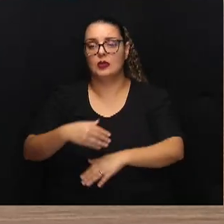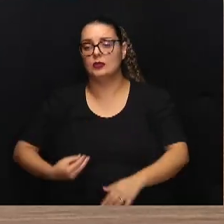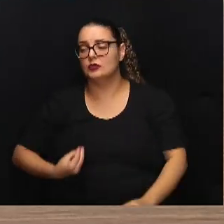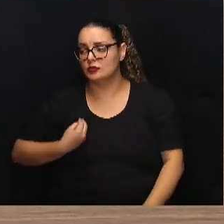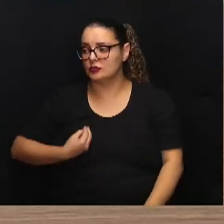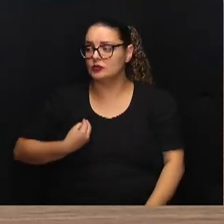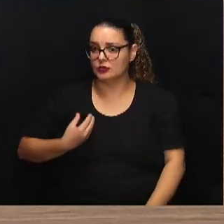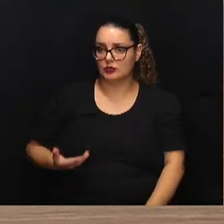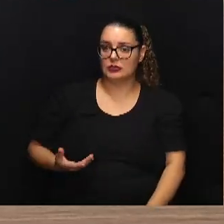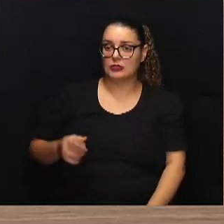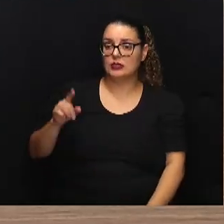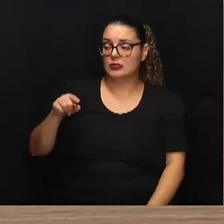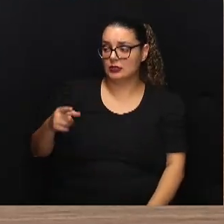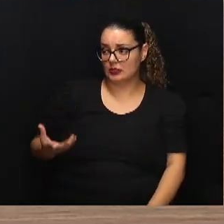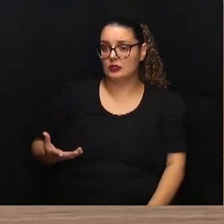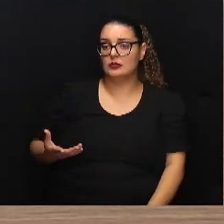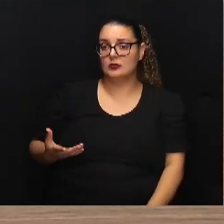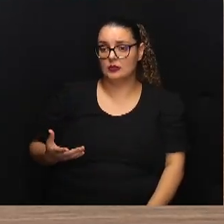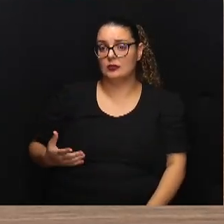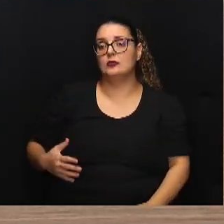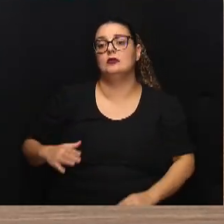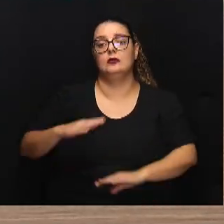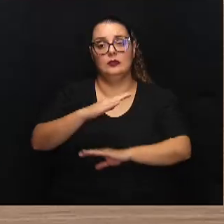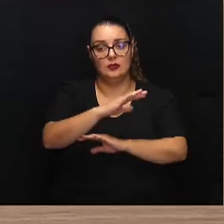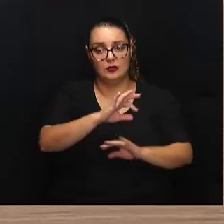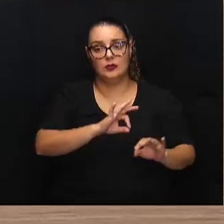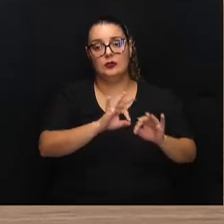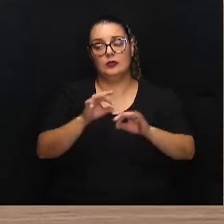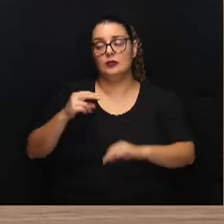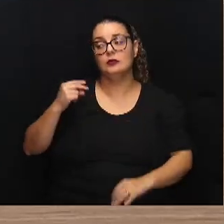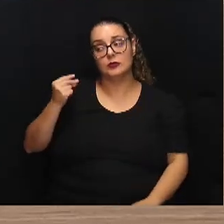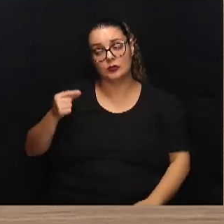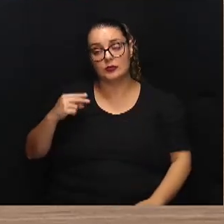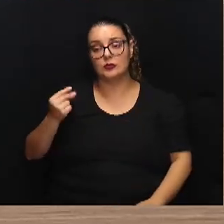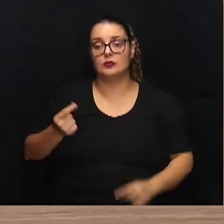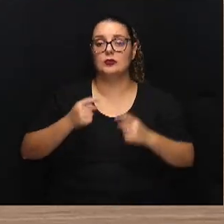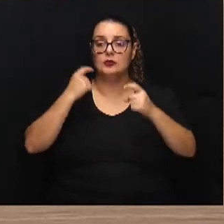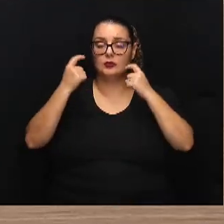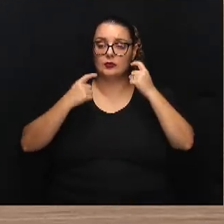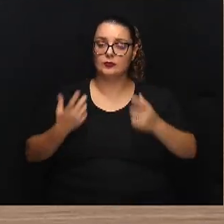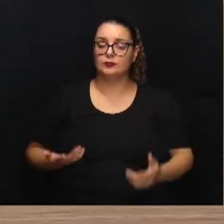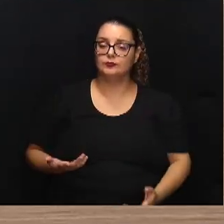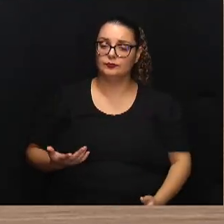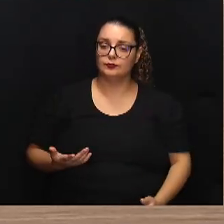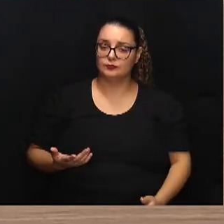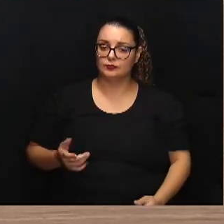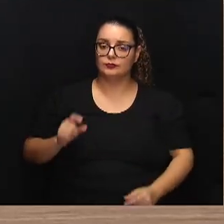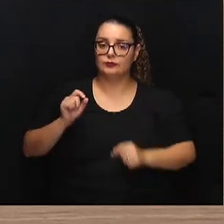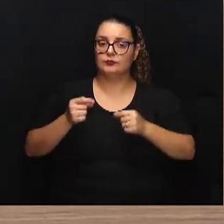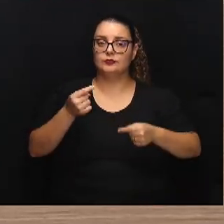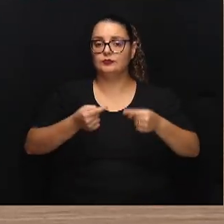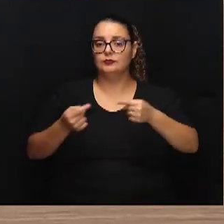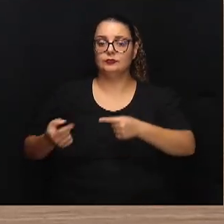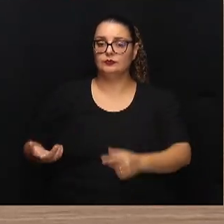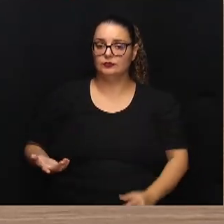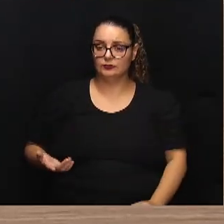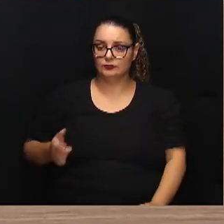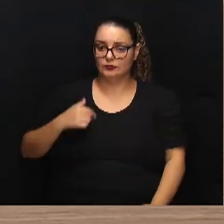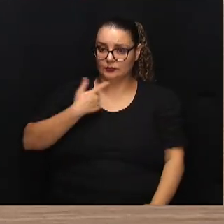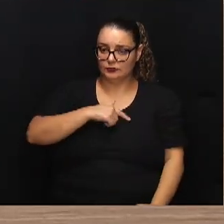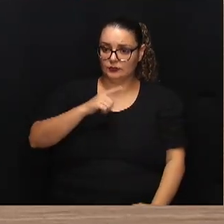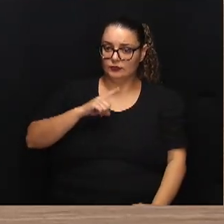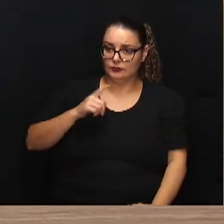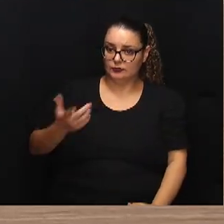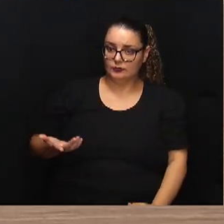é, inclusive, algo que a Câmara acompanha há muitos anos e se preocupa. O que foi discutido? Nós temos